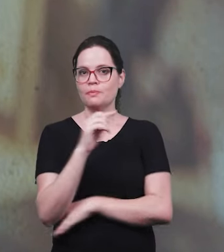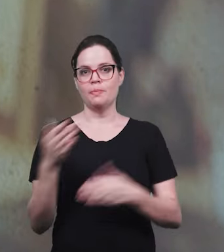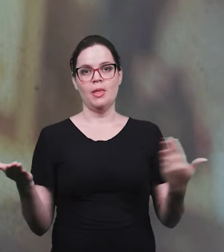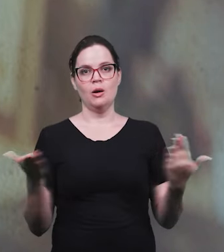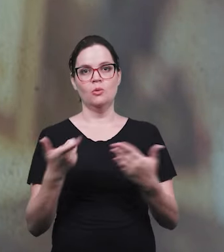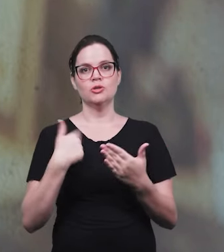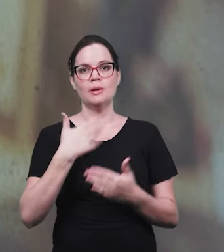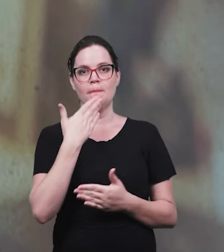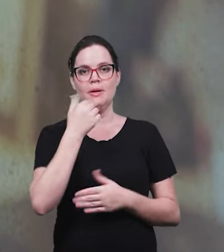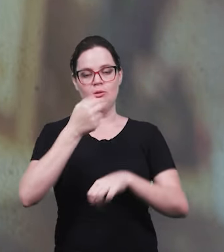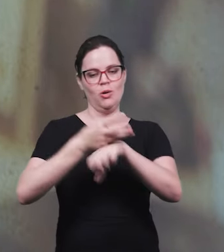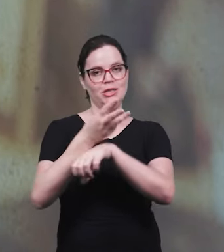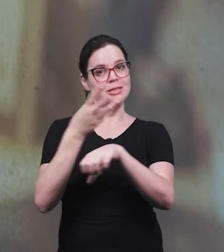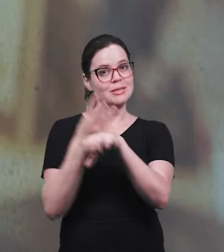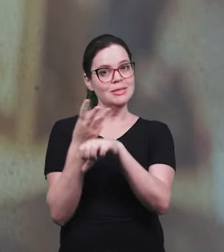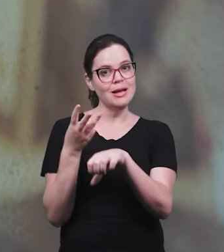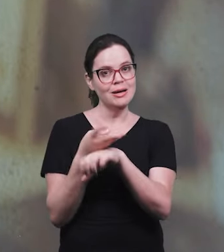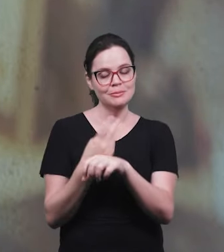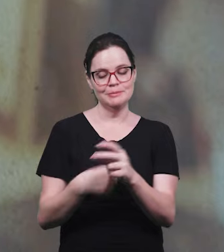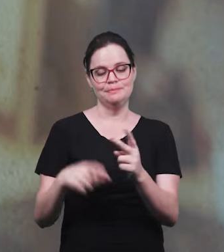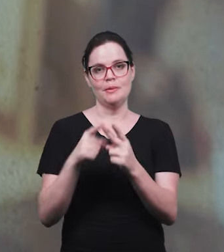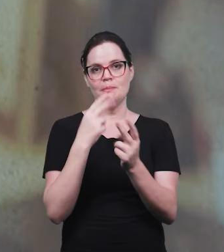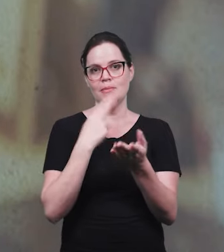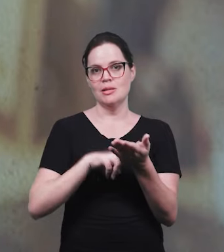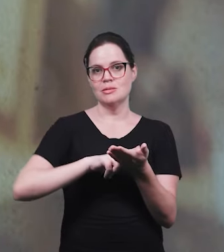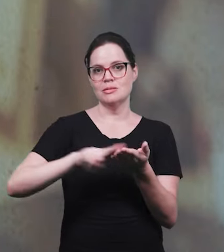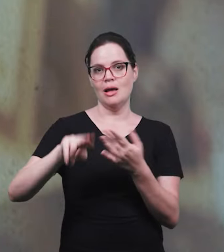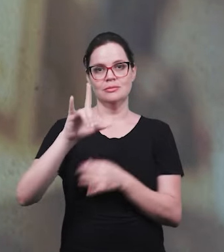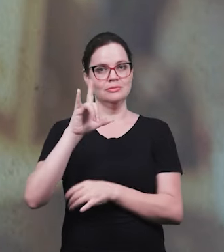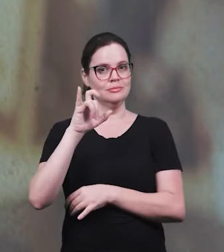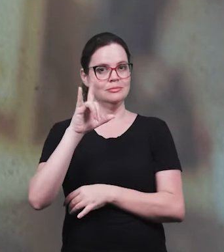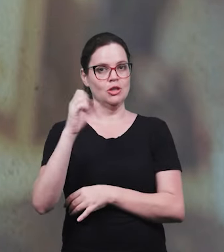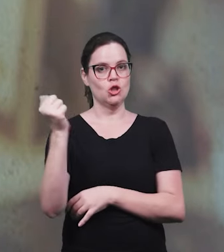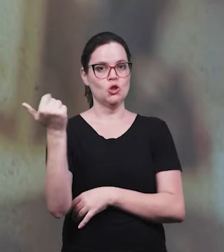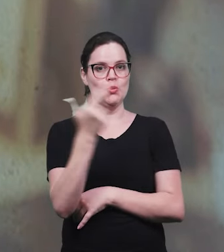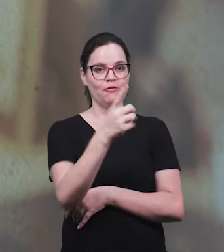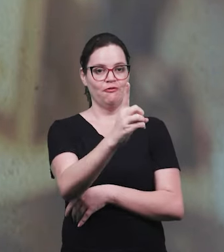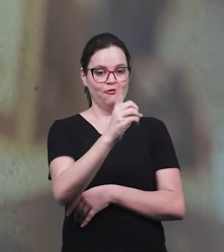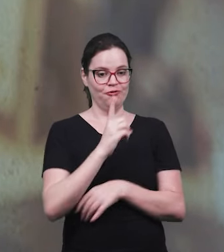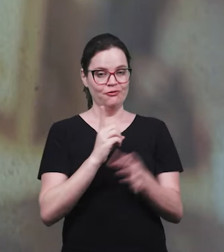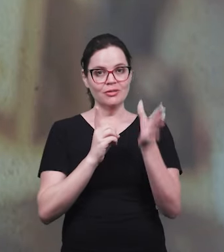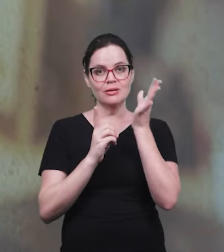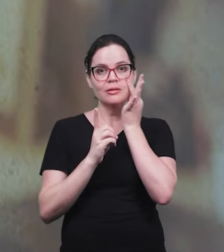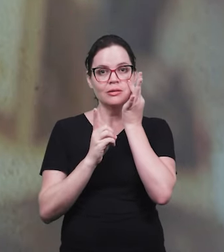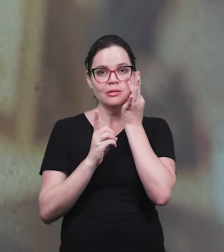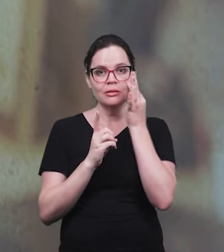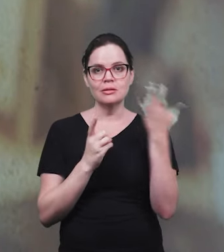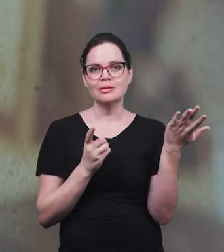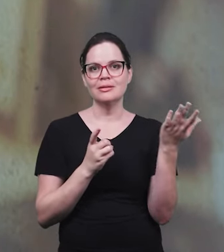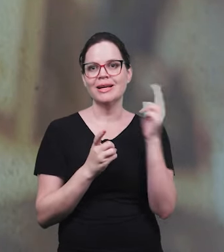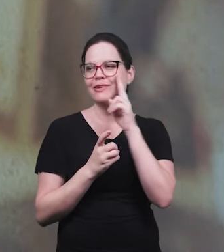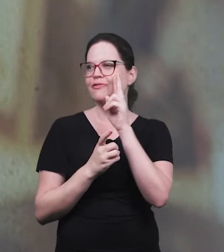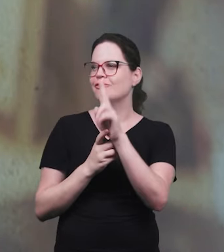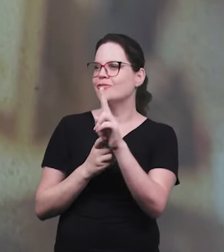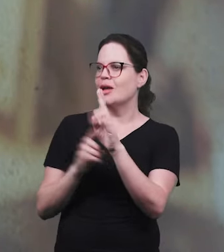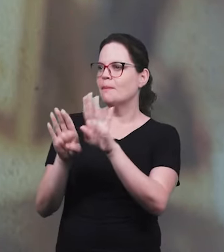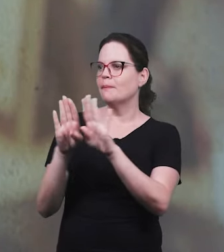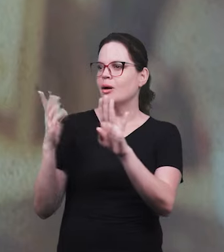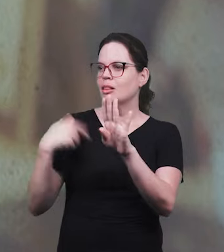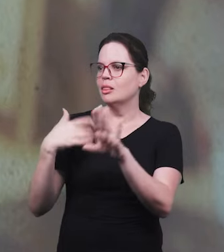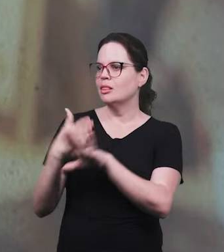fácil alguém te mandar um WhatsApp, te mandar uma mensagem no Instagram, do que realmente estar passando na rua, viu a porta